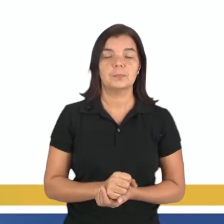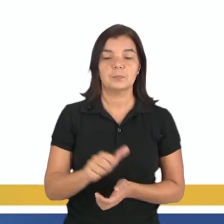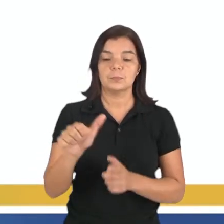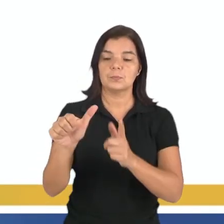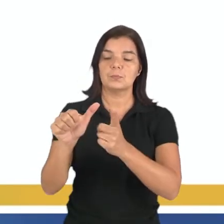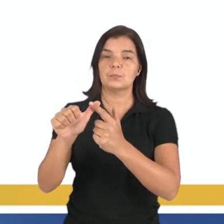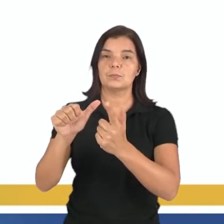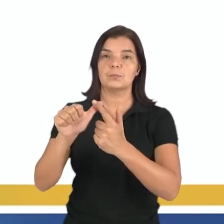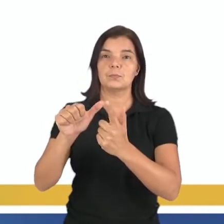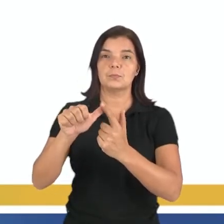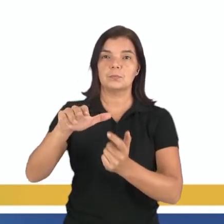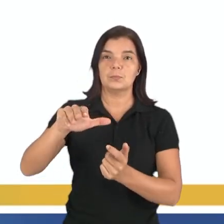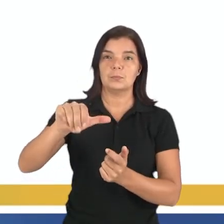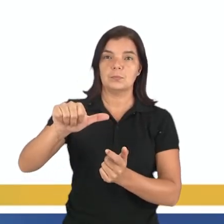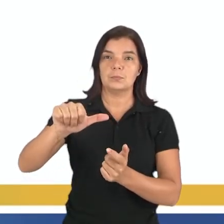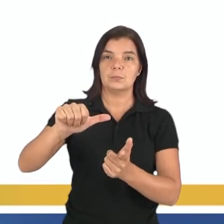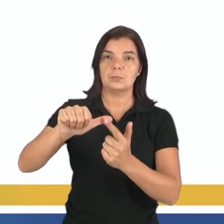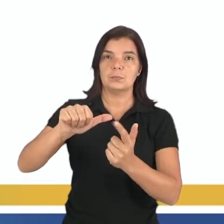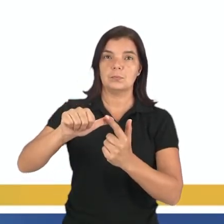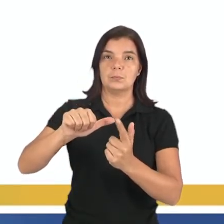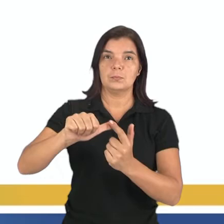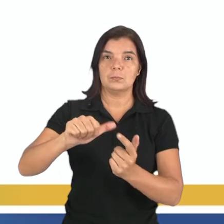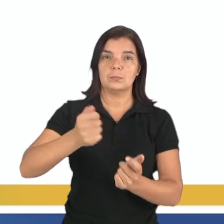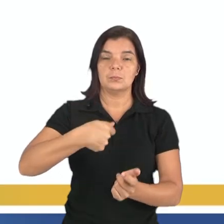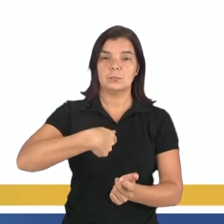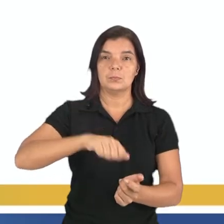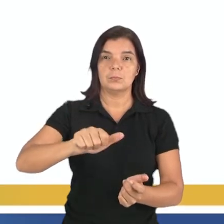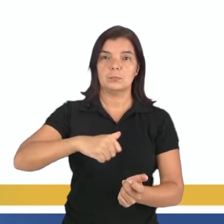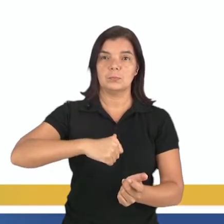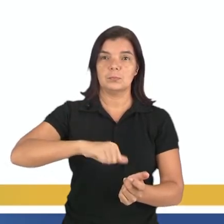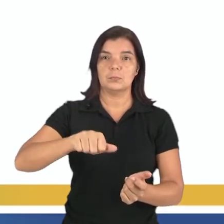polegar, é a de backhand.